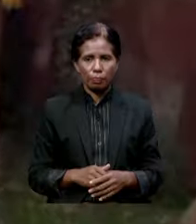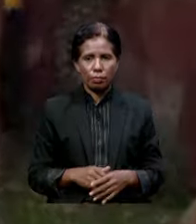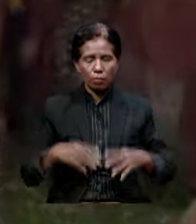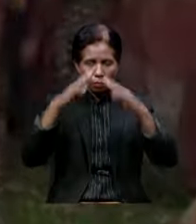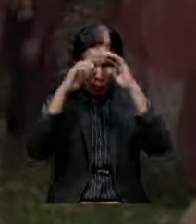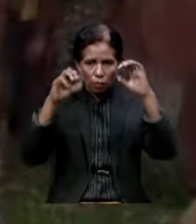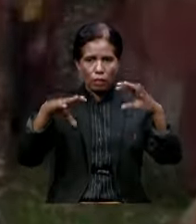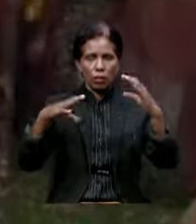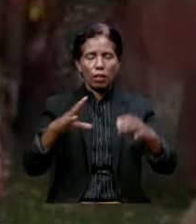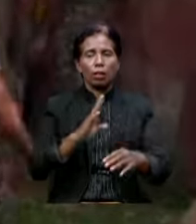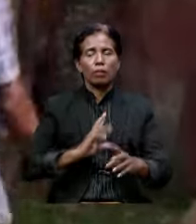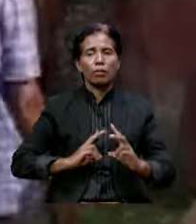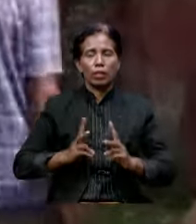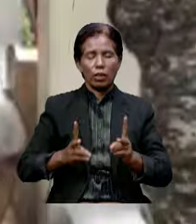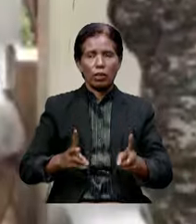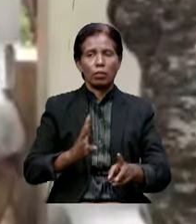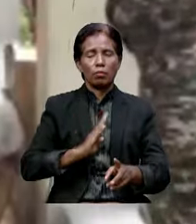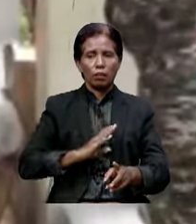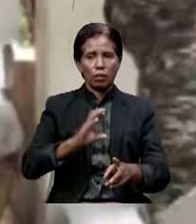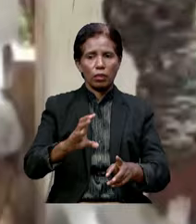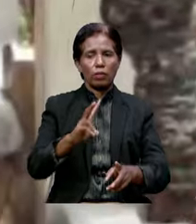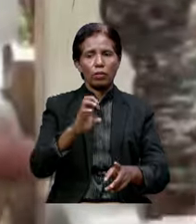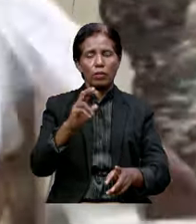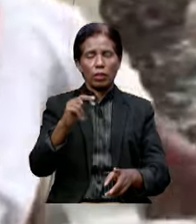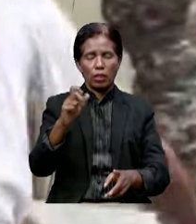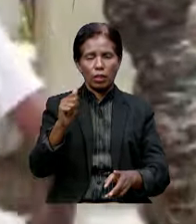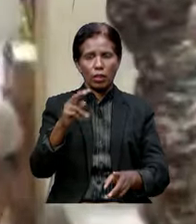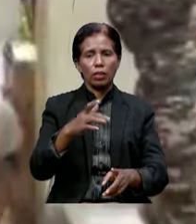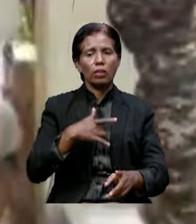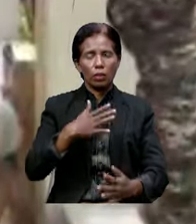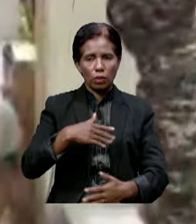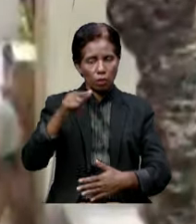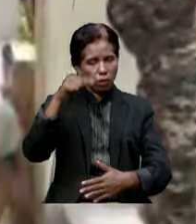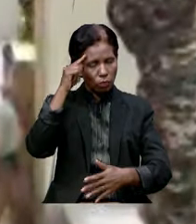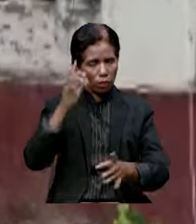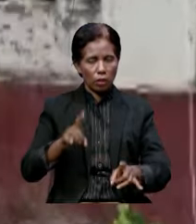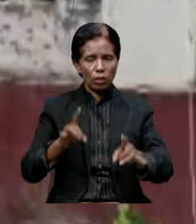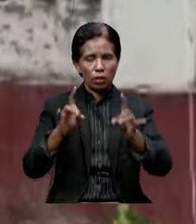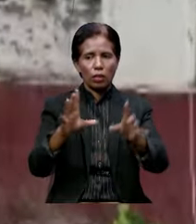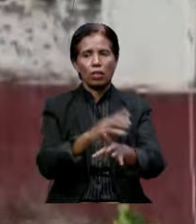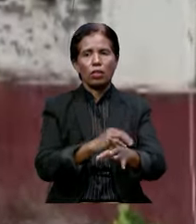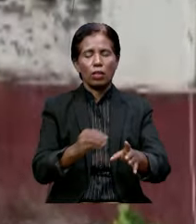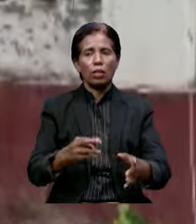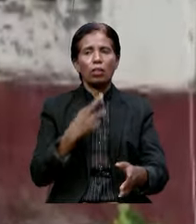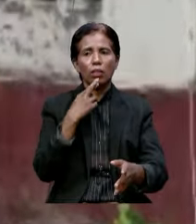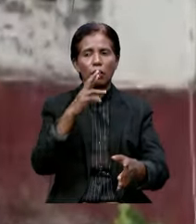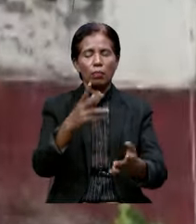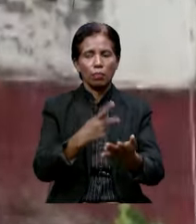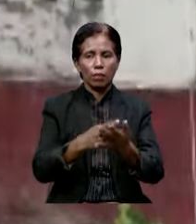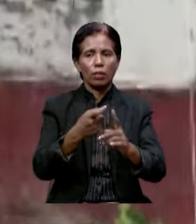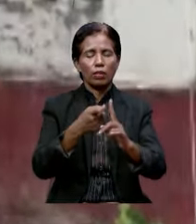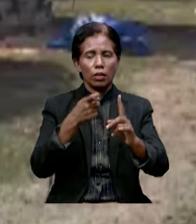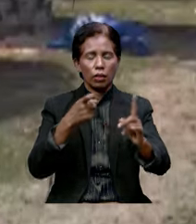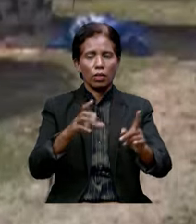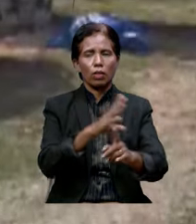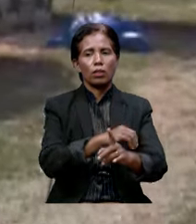Presidente Conselho Veteranos Município Baucau, Fernando Guzmão Berdu, sente contente tamba governo Austrália no Nova Zelândia, responde ba proposta usi Conselho